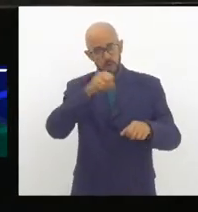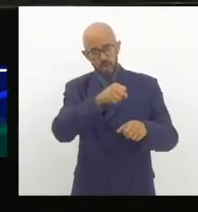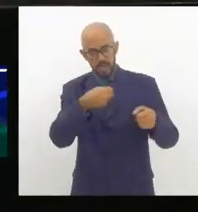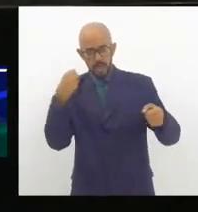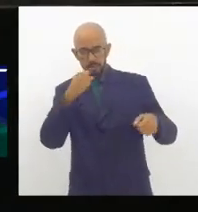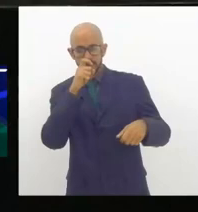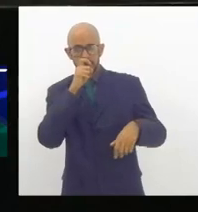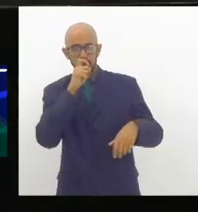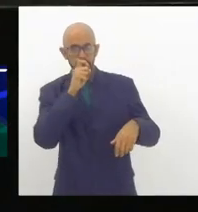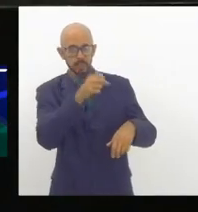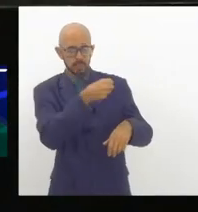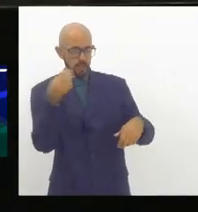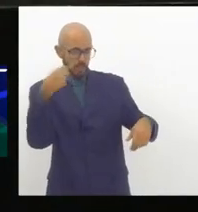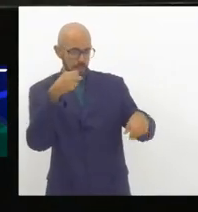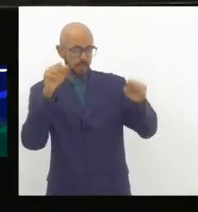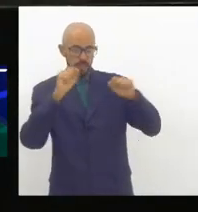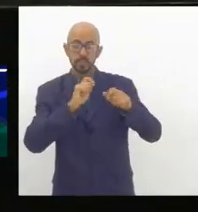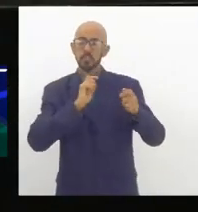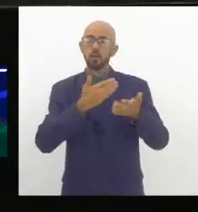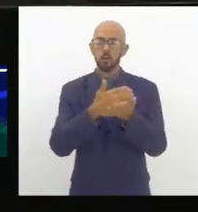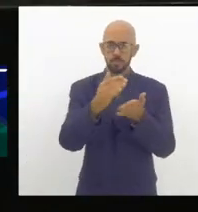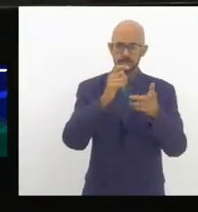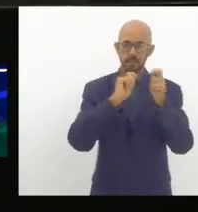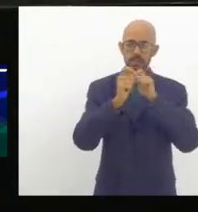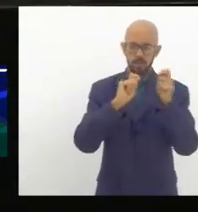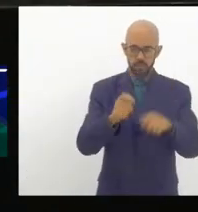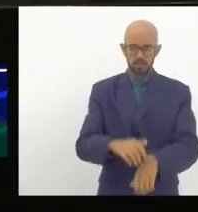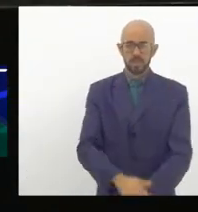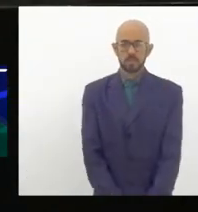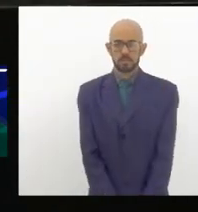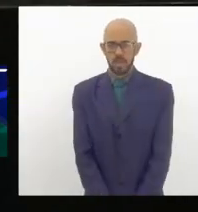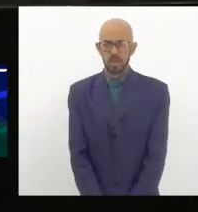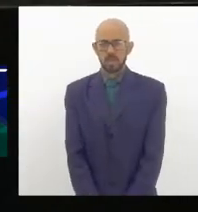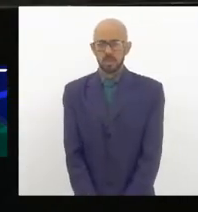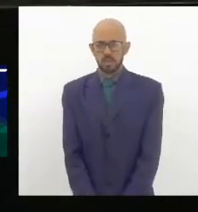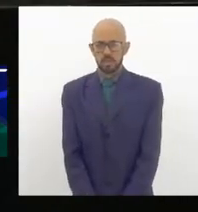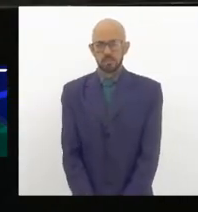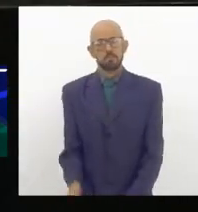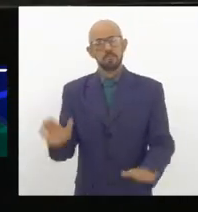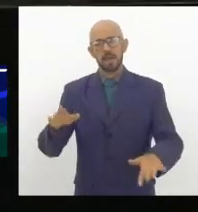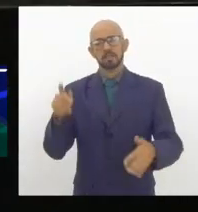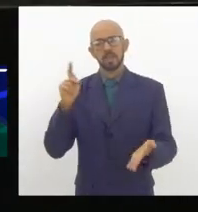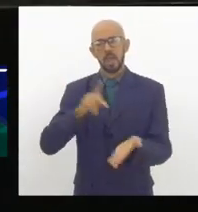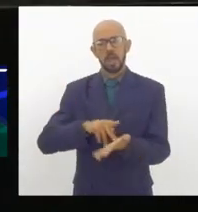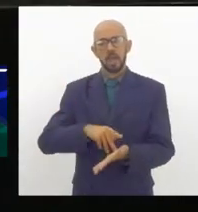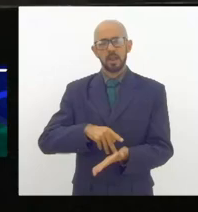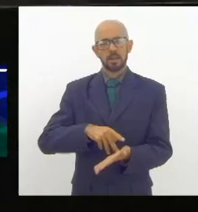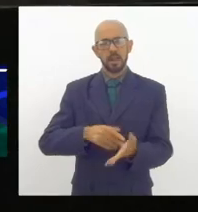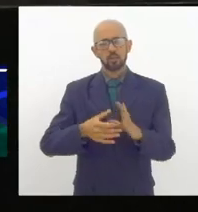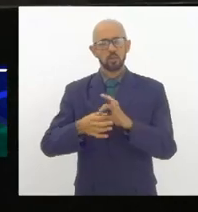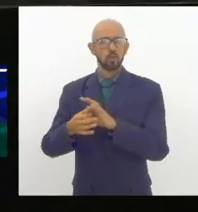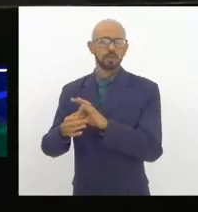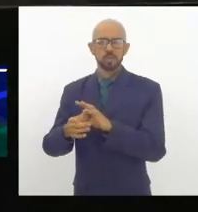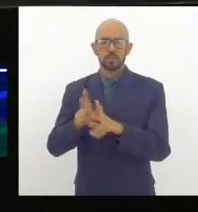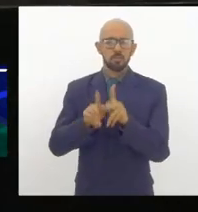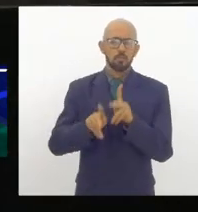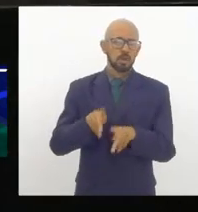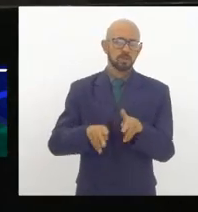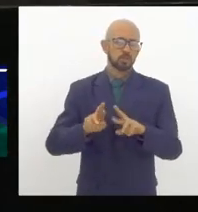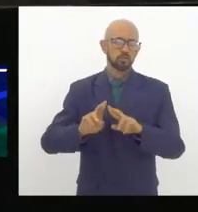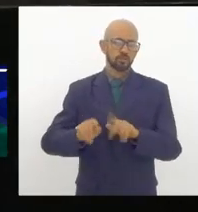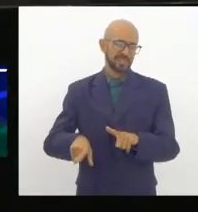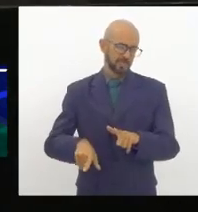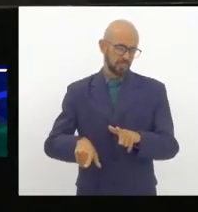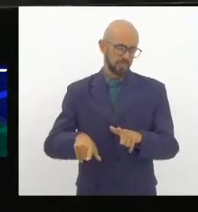apareceu um feixe de luz ele dá o step e a realidade da população totalmente adversa o que eu vejo aqui no